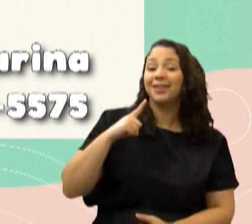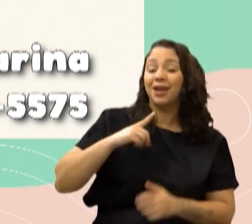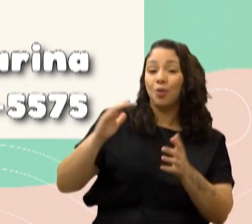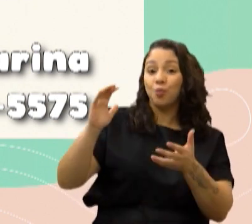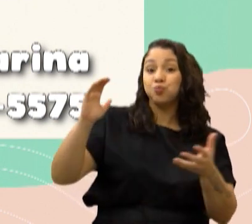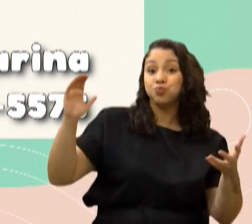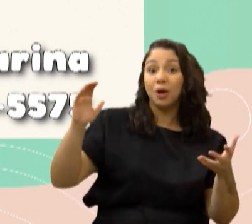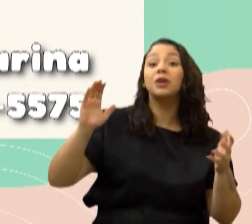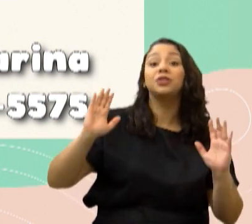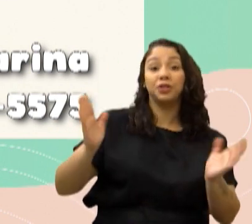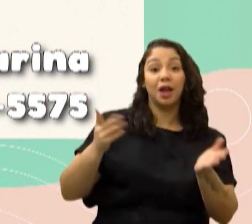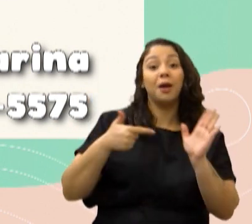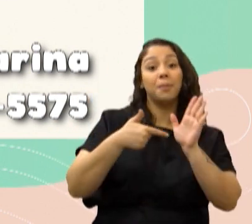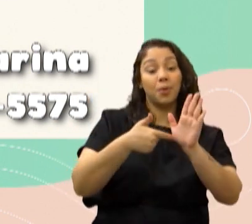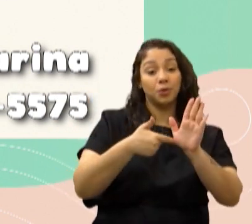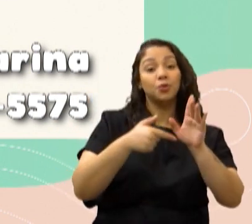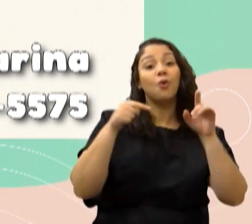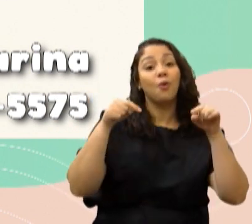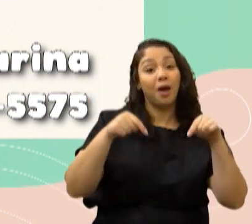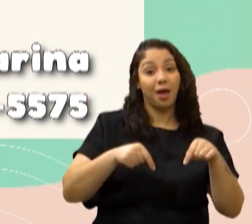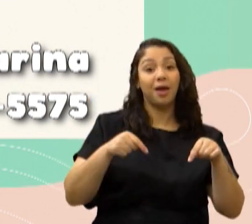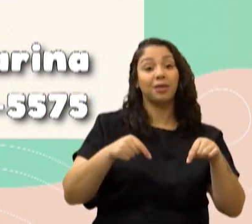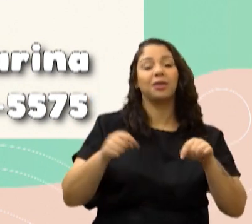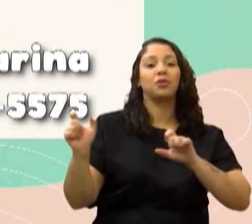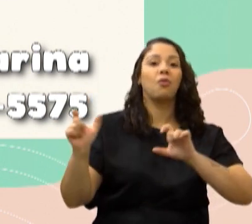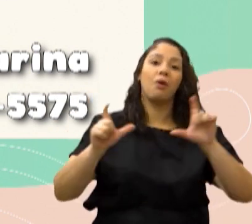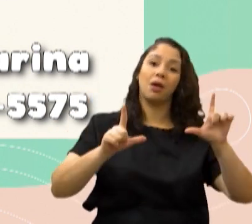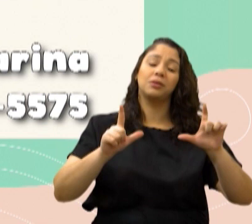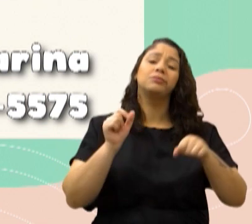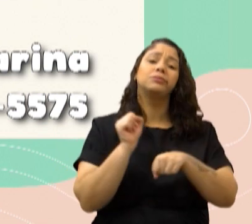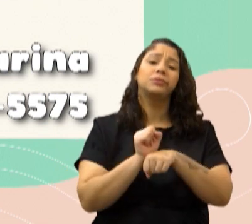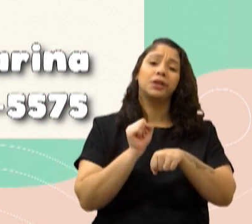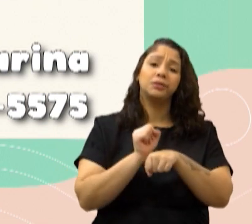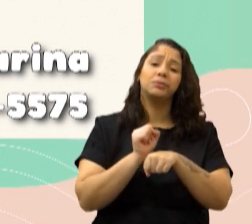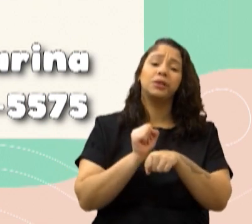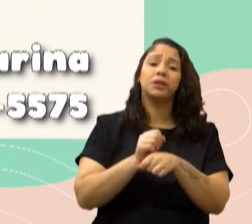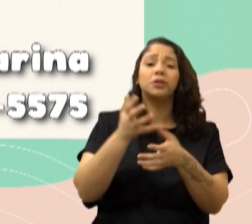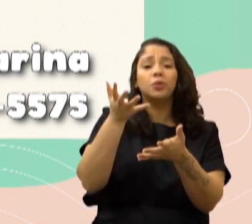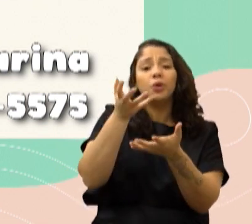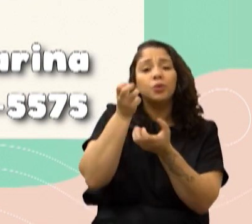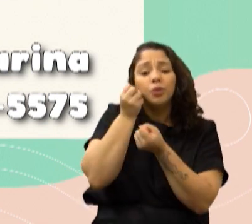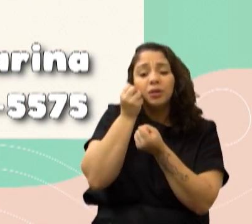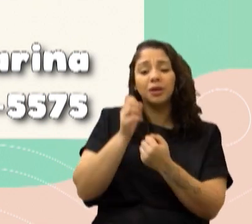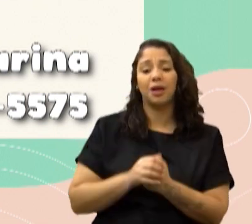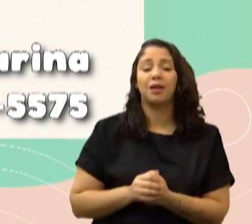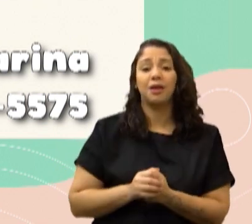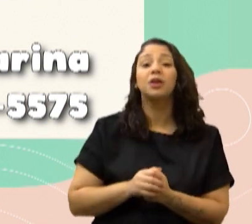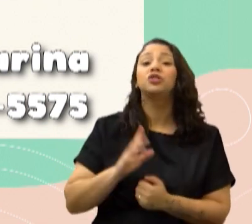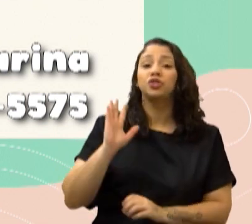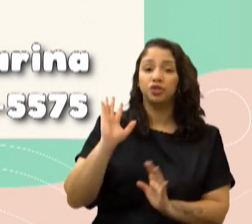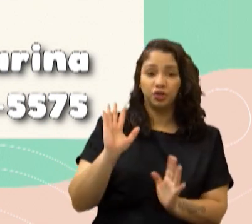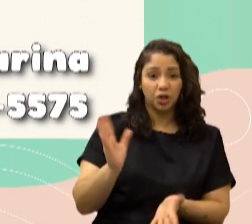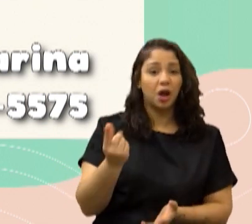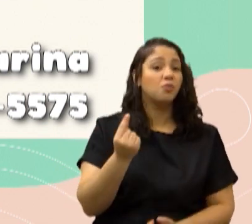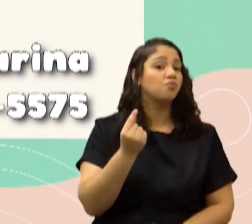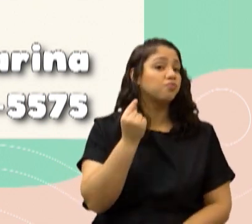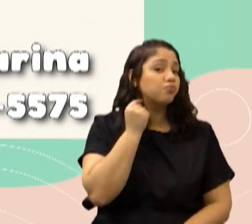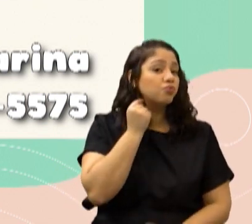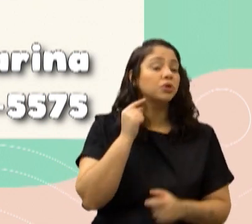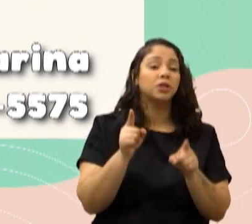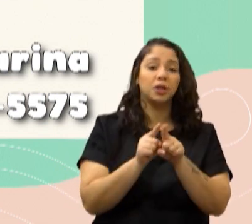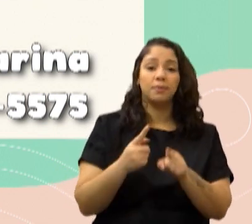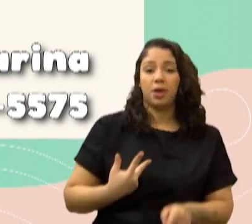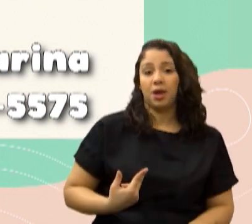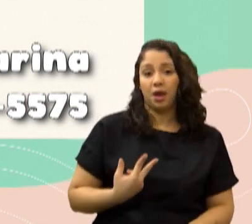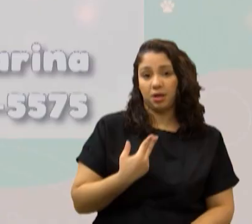médio já apareceu algumas vezes por aqui e ainda está aguardando uma família para adoção. Ela é microchipada